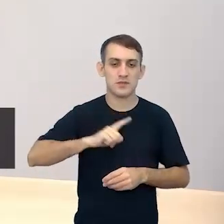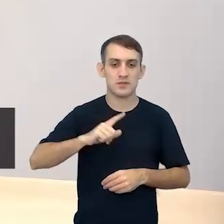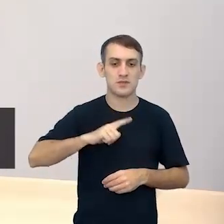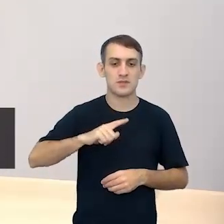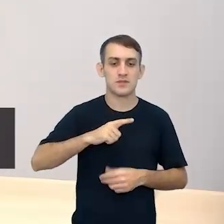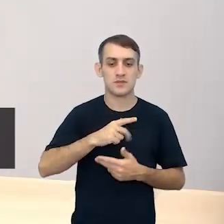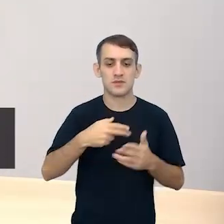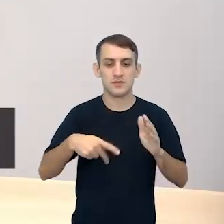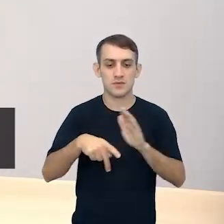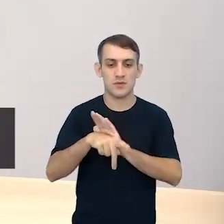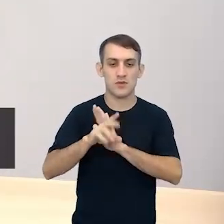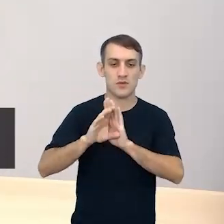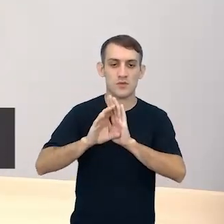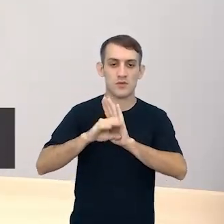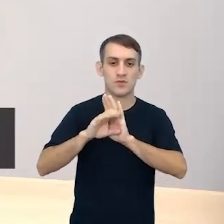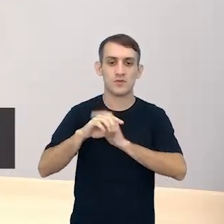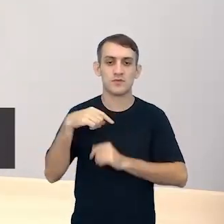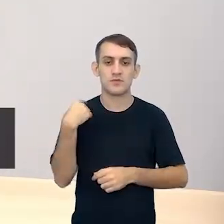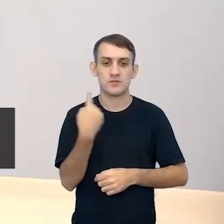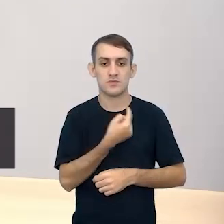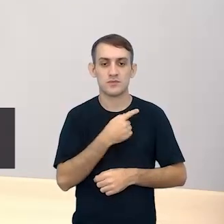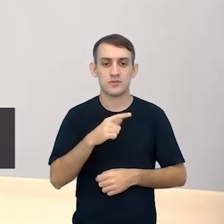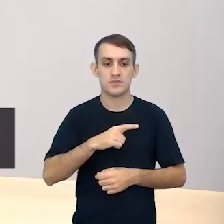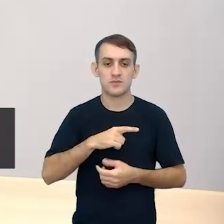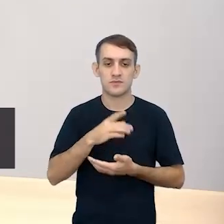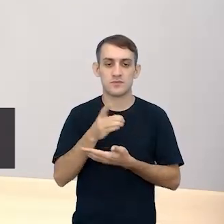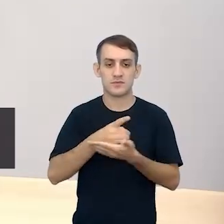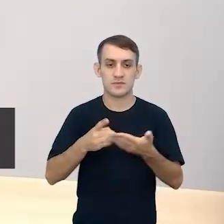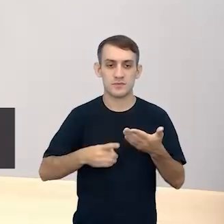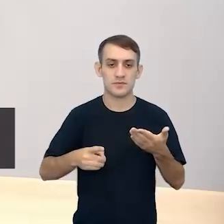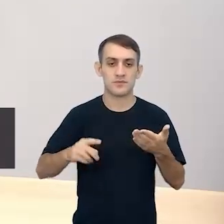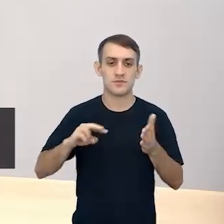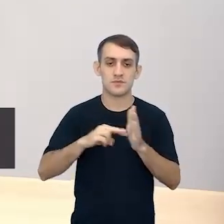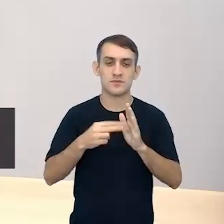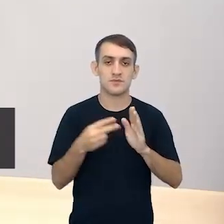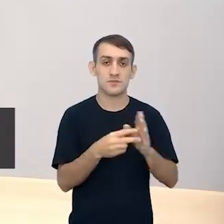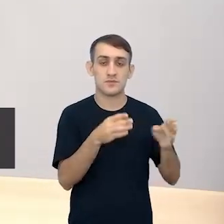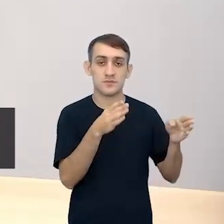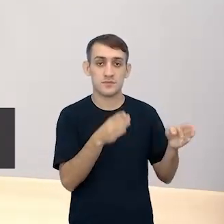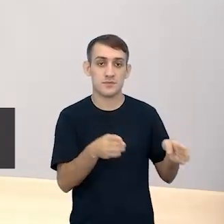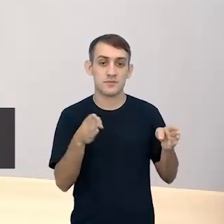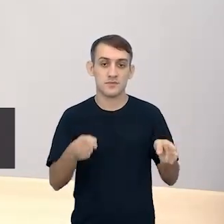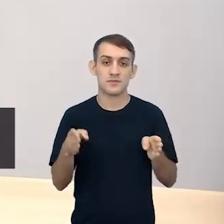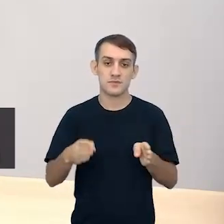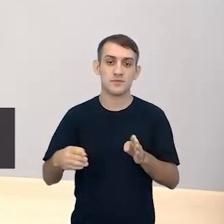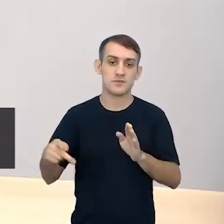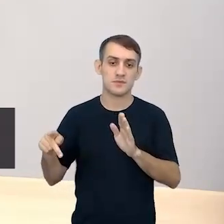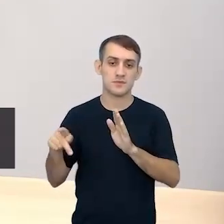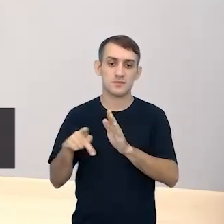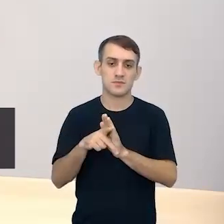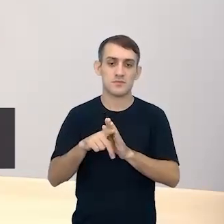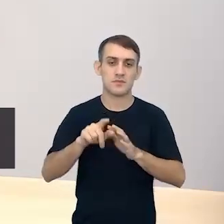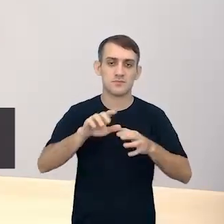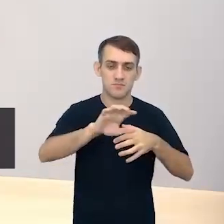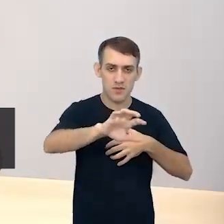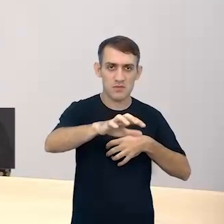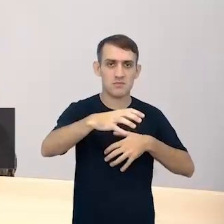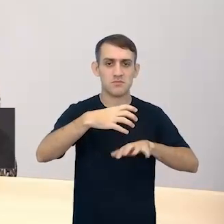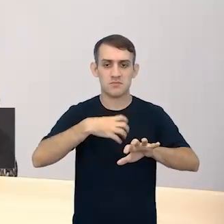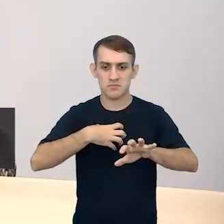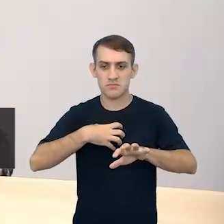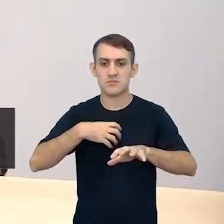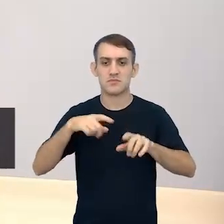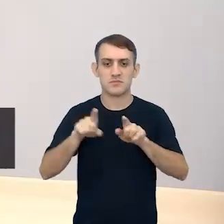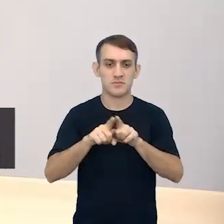de conceitos. Então, a gente tem aí sobre o Design Thinking, que é as etapas dele, que é empatizar, que é a parte de empatia, que é